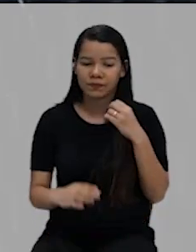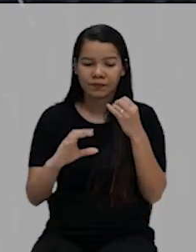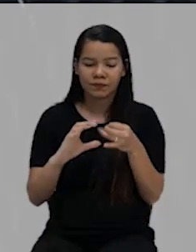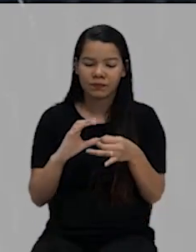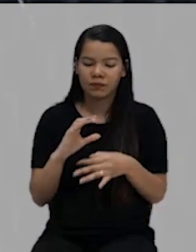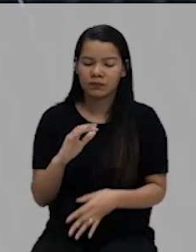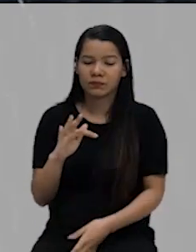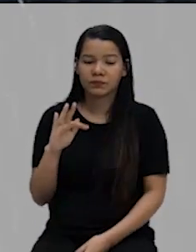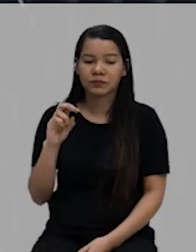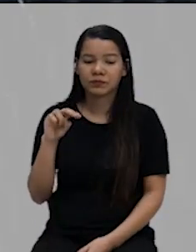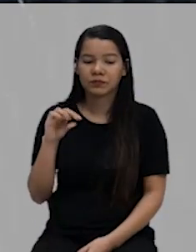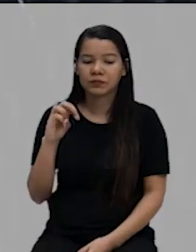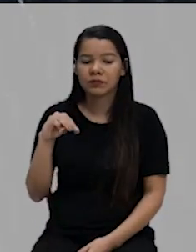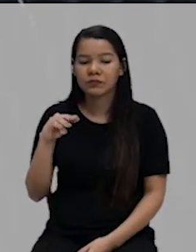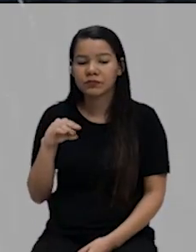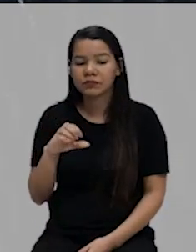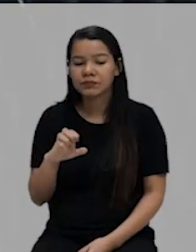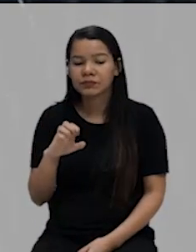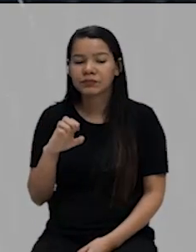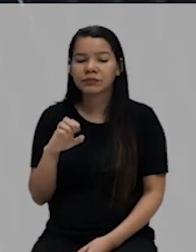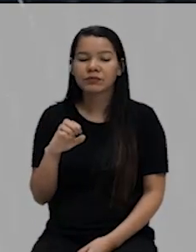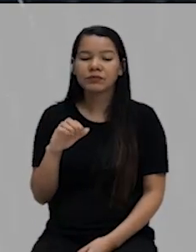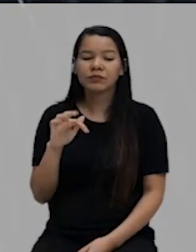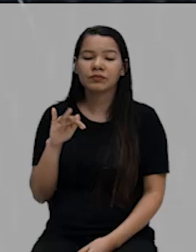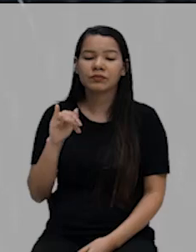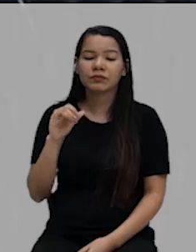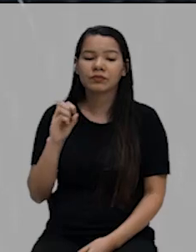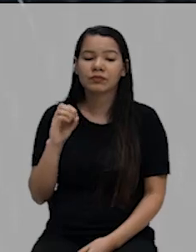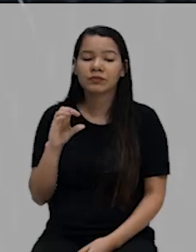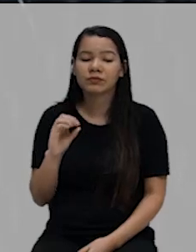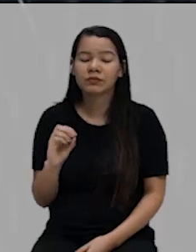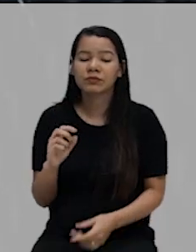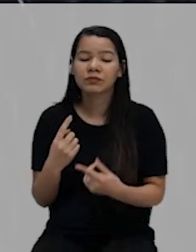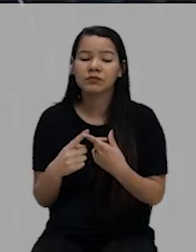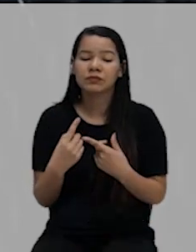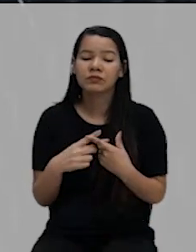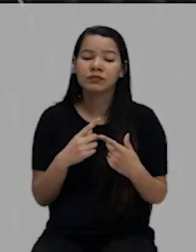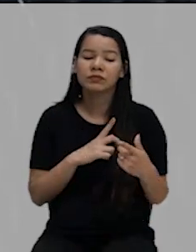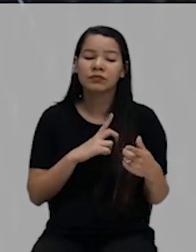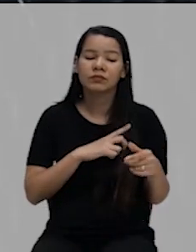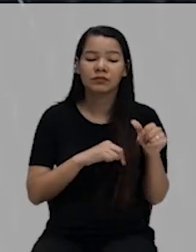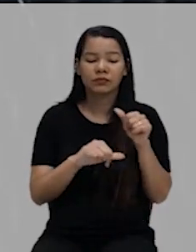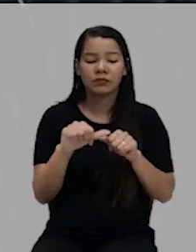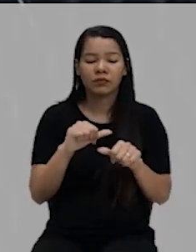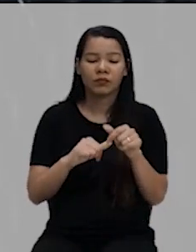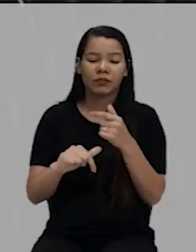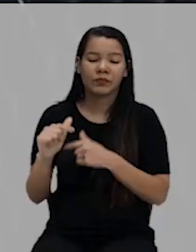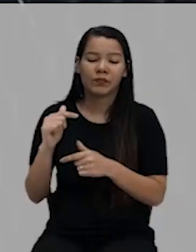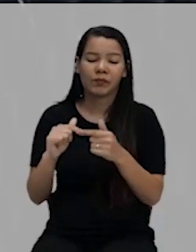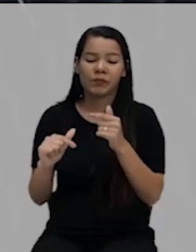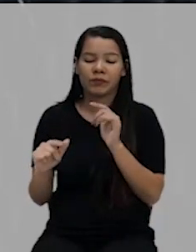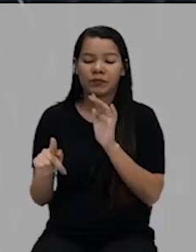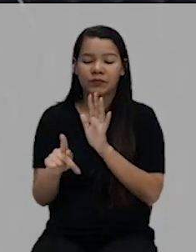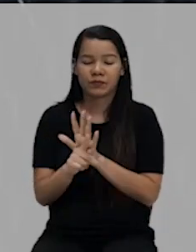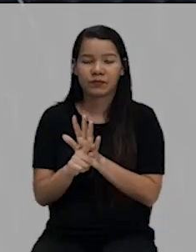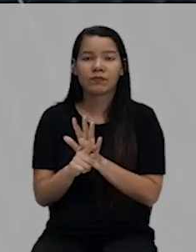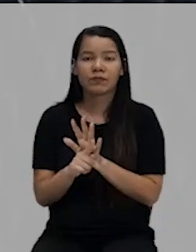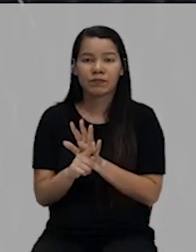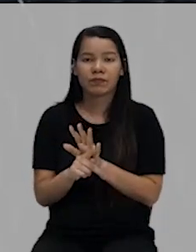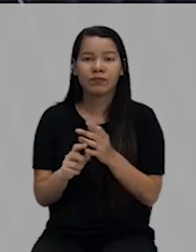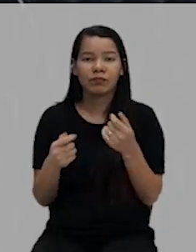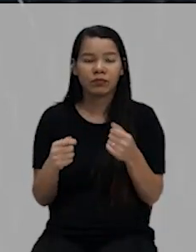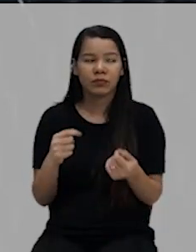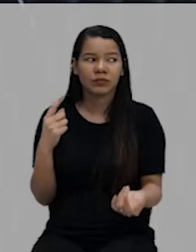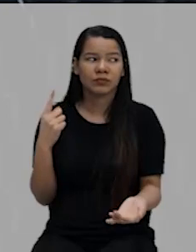fenômeno físico, porque a matéria ela sofreu uma transformação na sua intimidade. Eu posso afirmar